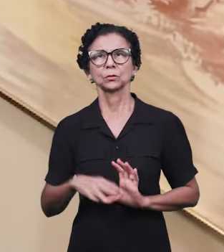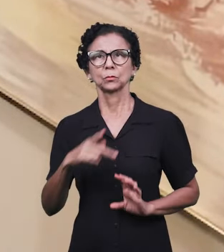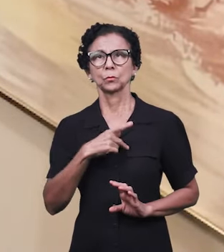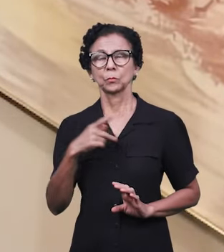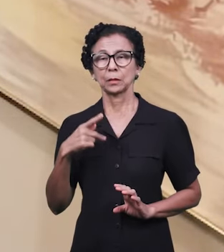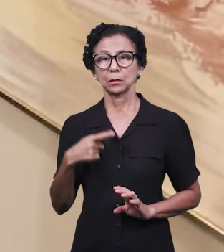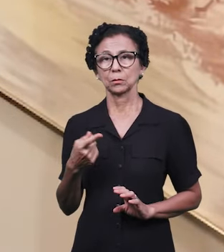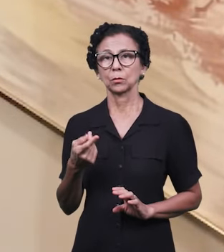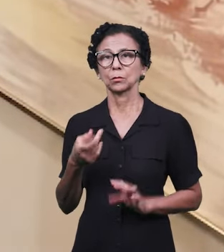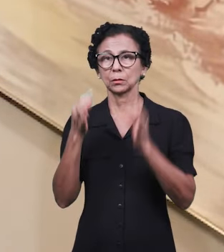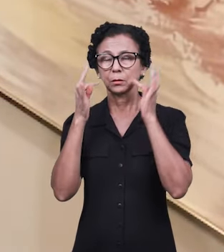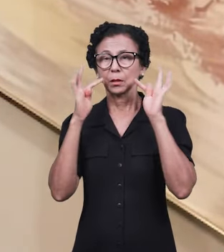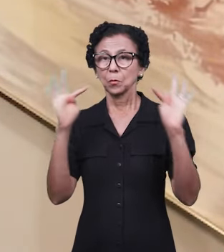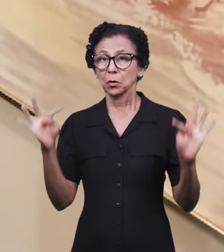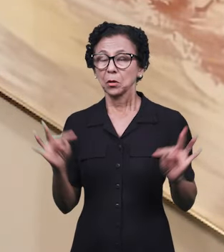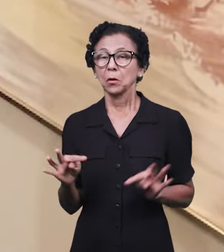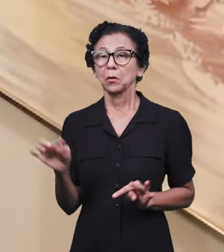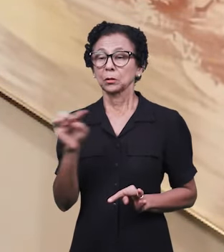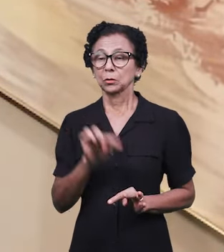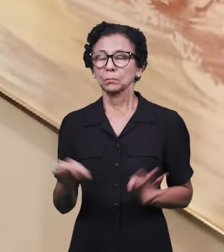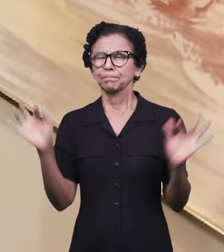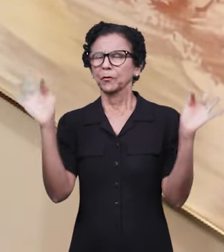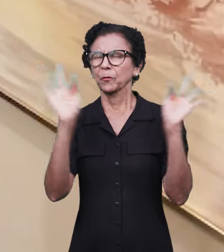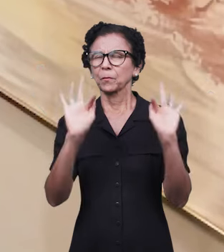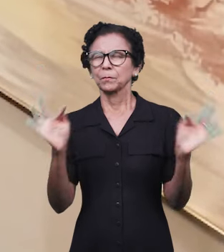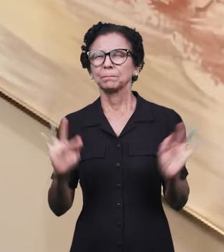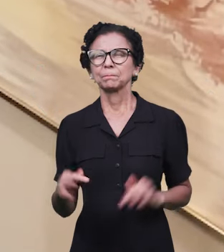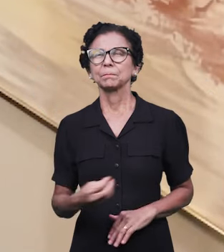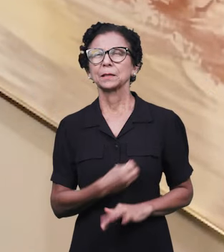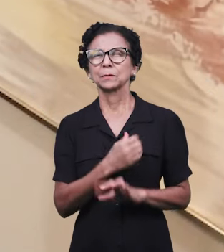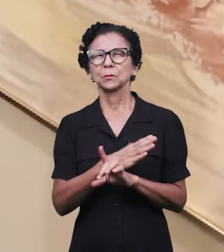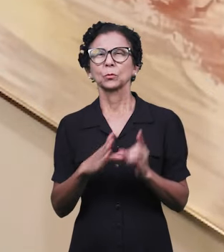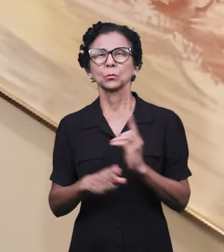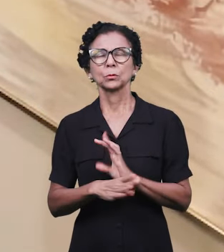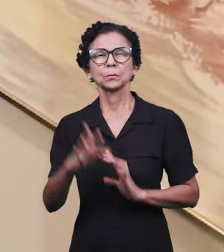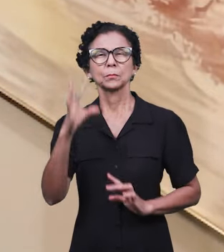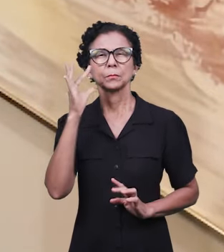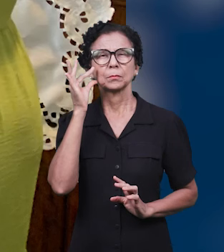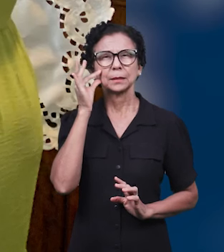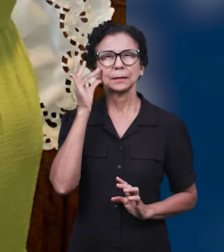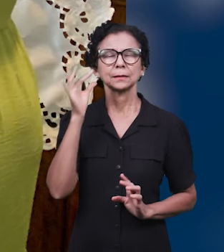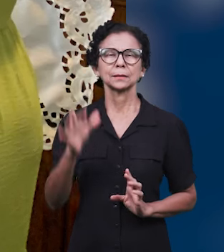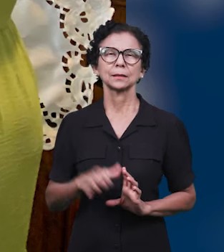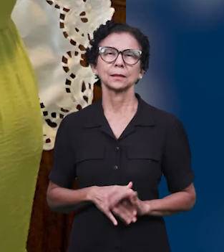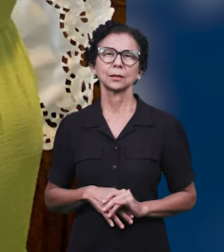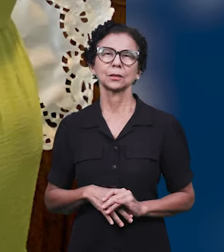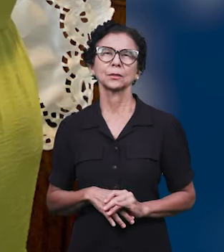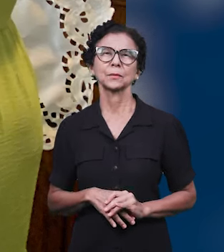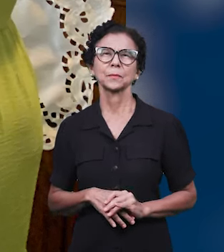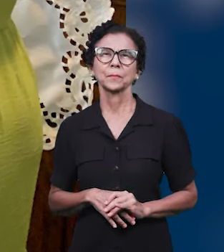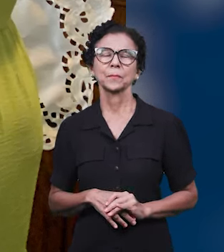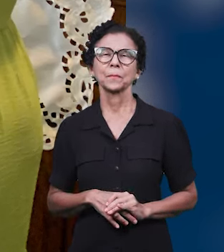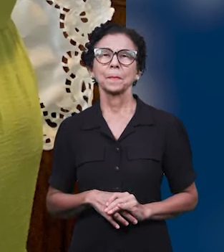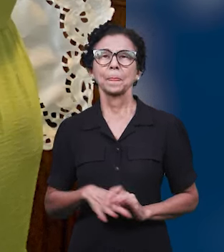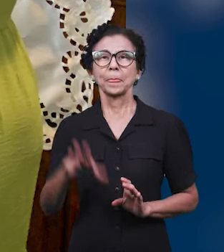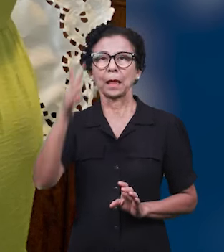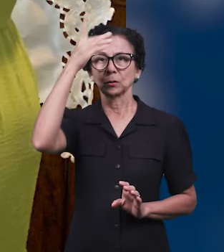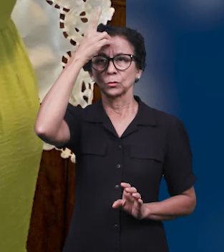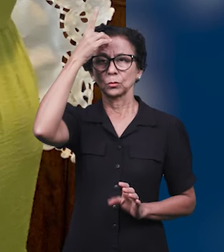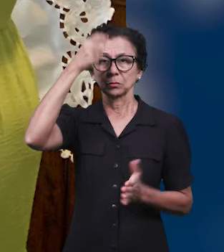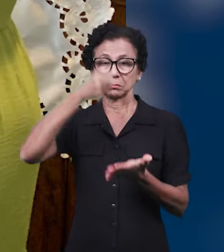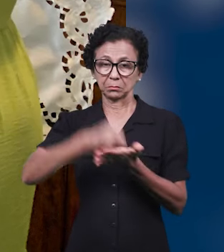Espírito Santo e participado com alegria dos seminários para as classes. O pastor Décio Pontes acompanhou o evento em